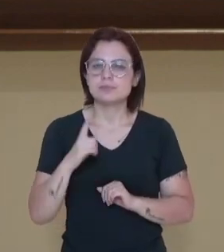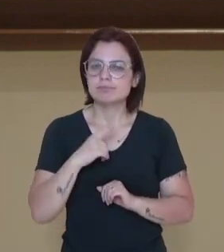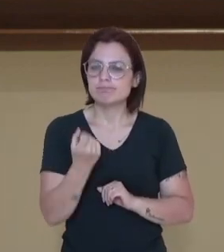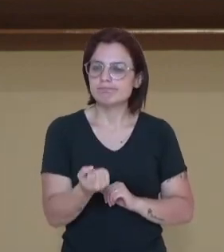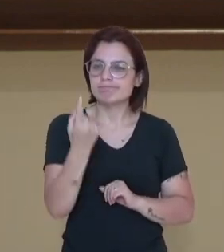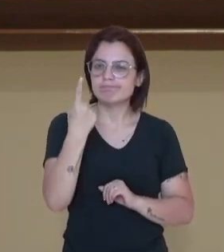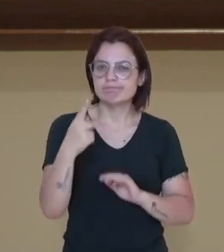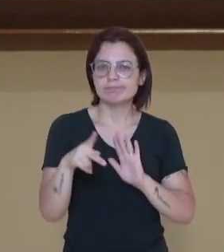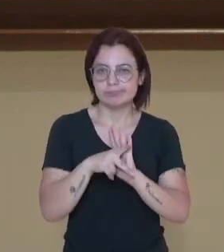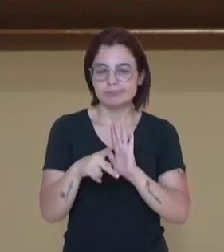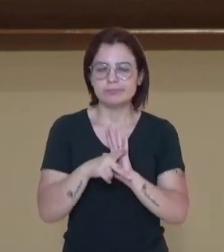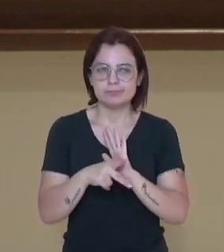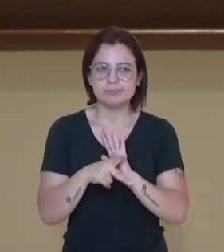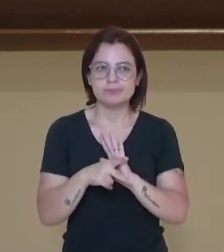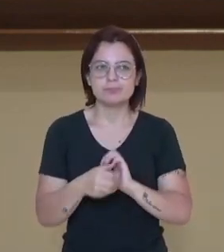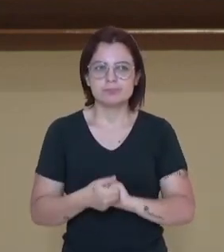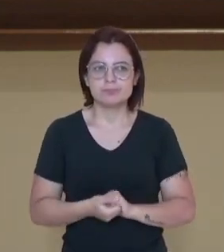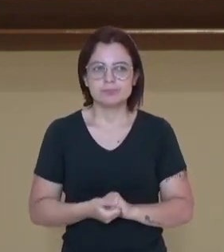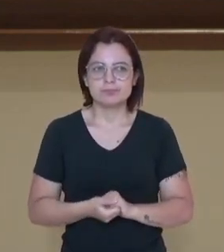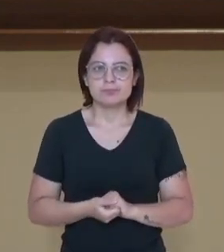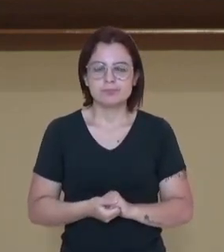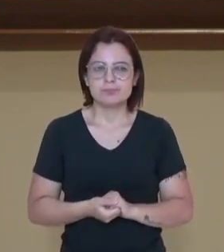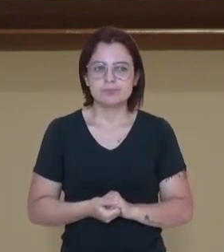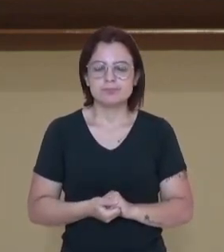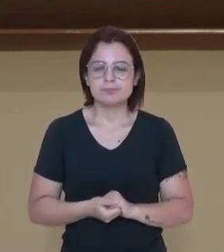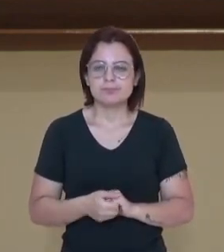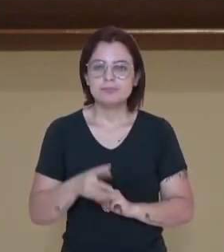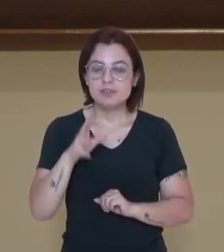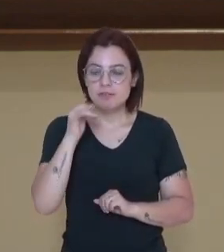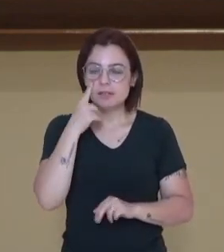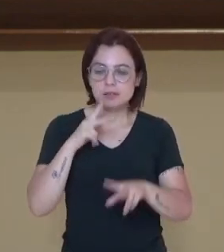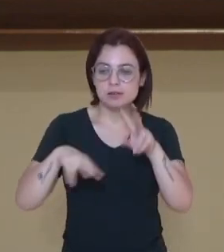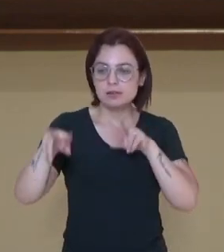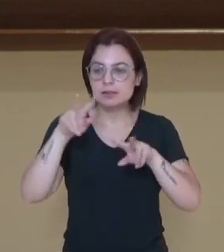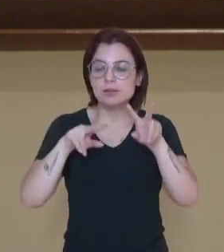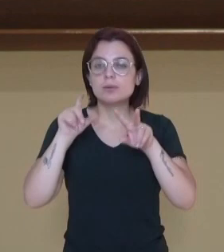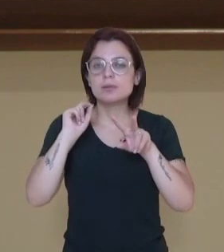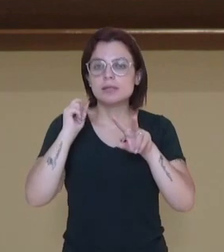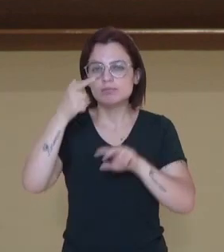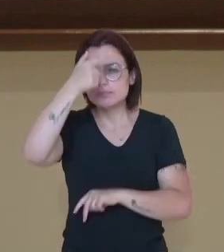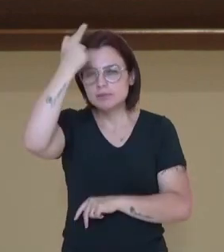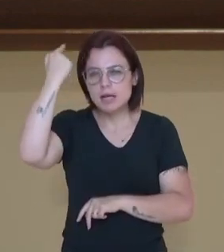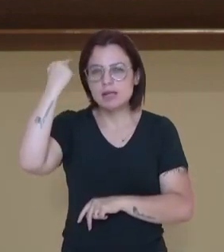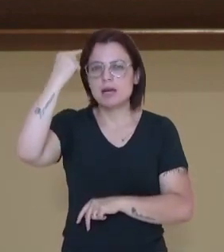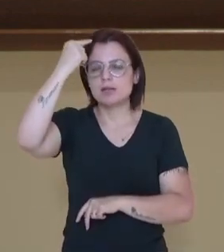mágica, ou seja, vamos ter uma atribuição mágica com o olhar para o sagrado,